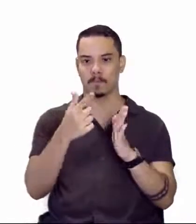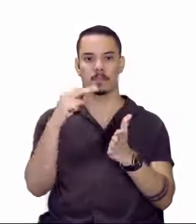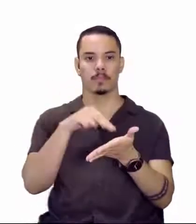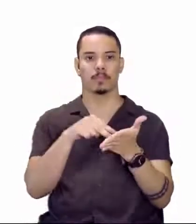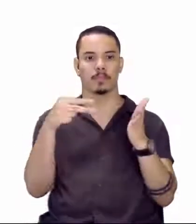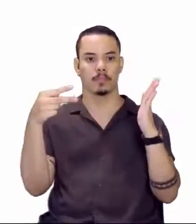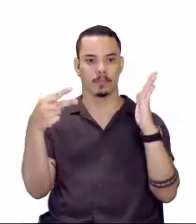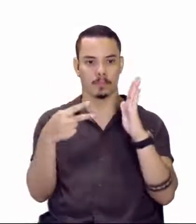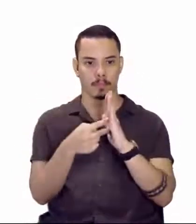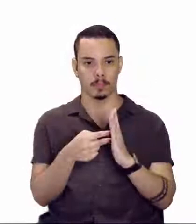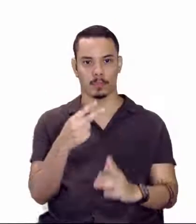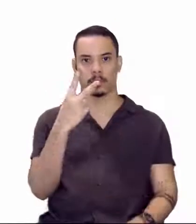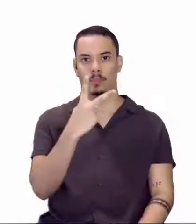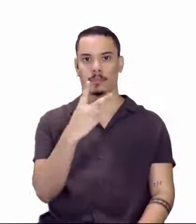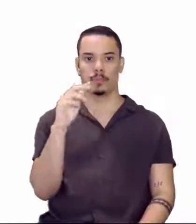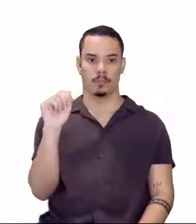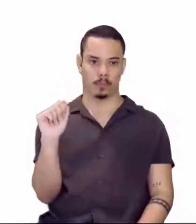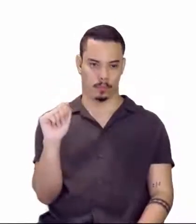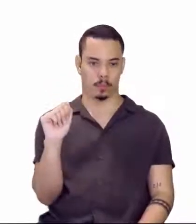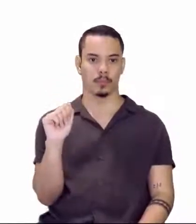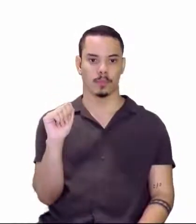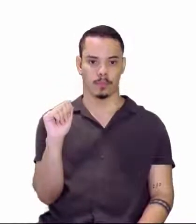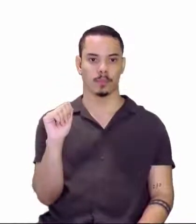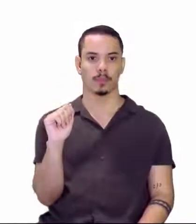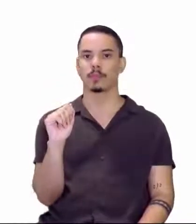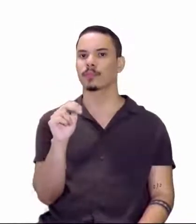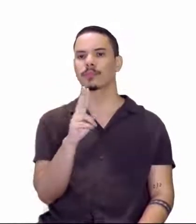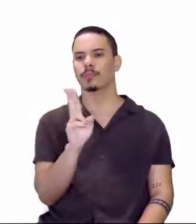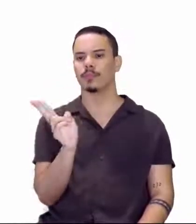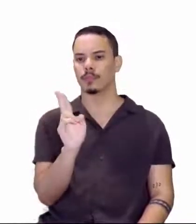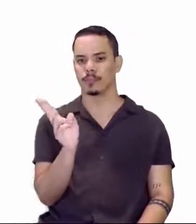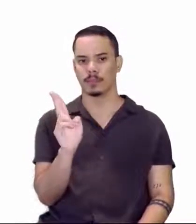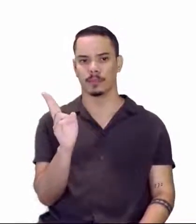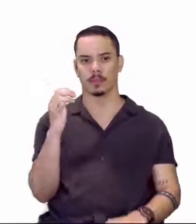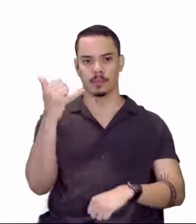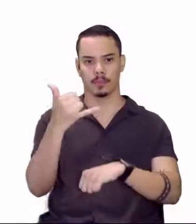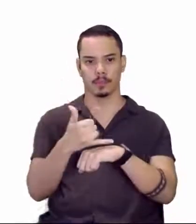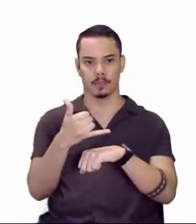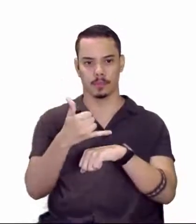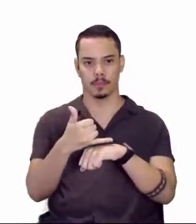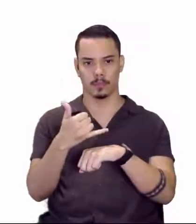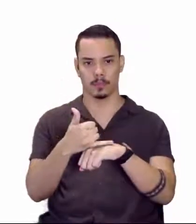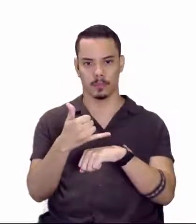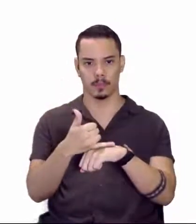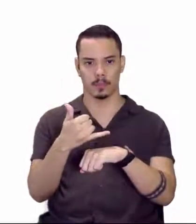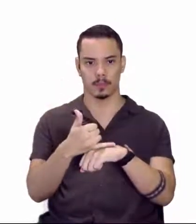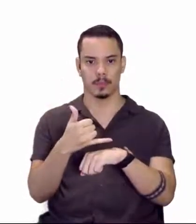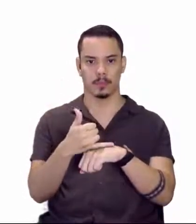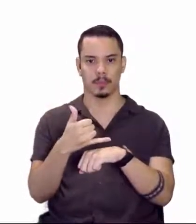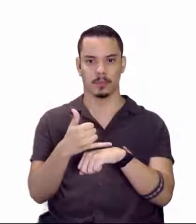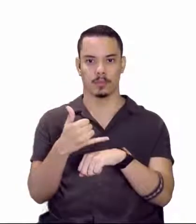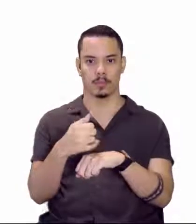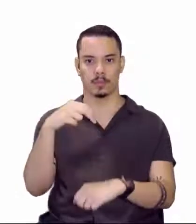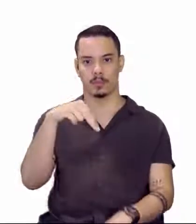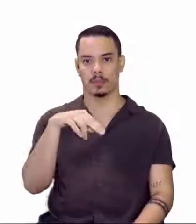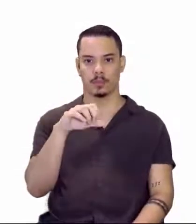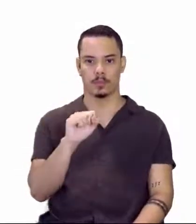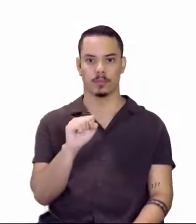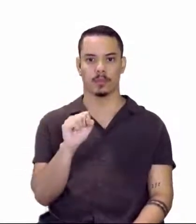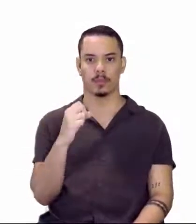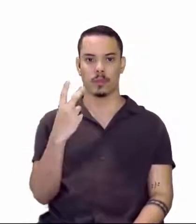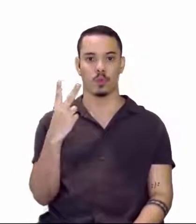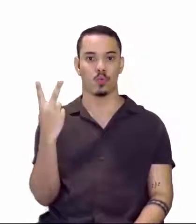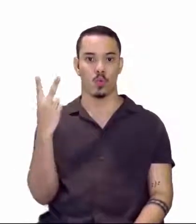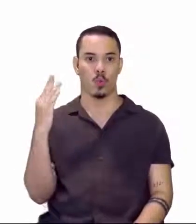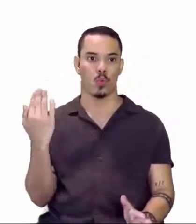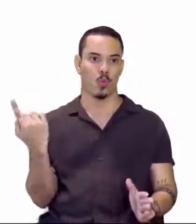aos 2A. São chamados metais alcalinos terrosos. Portanto, 2 elétrons no